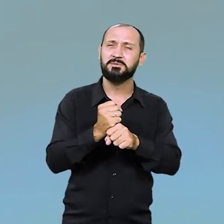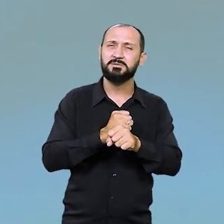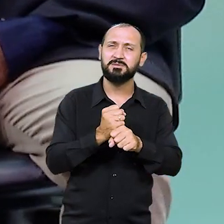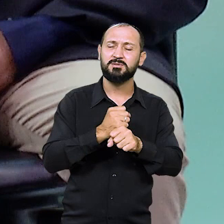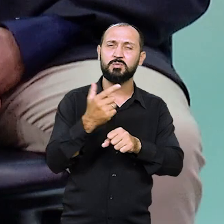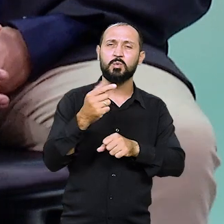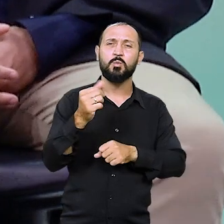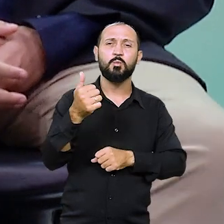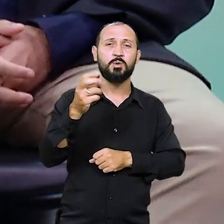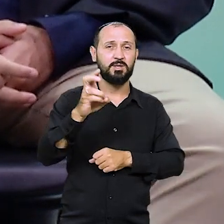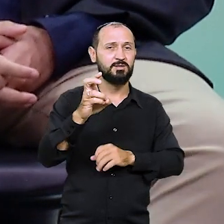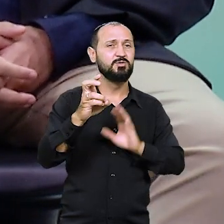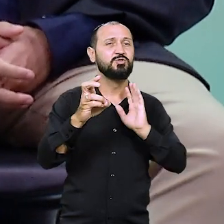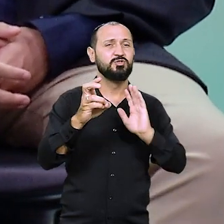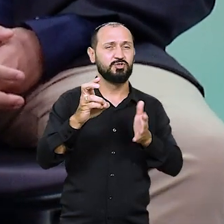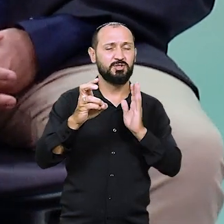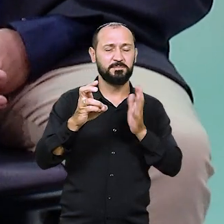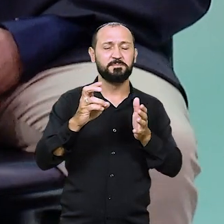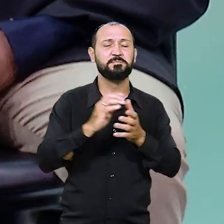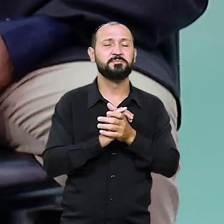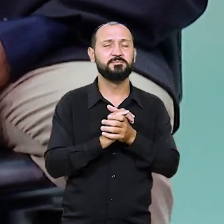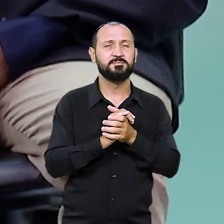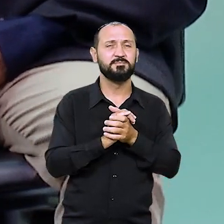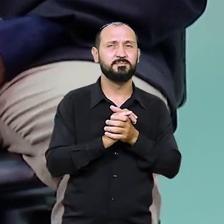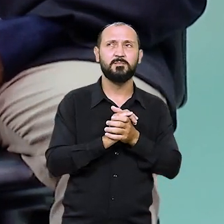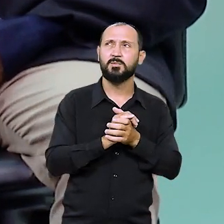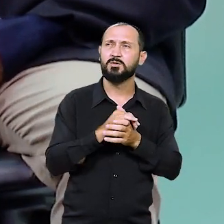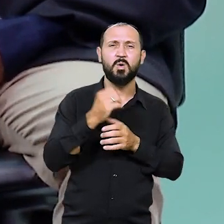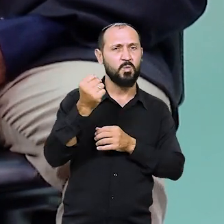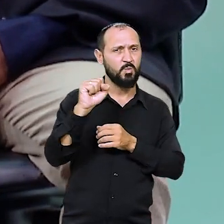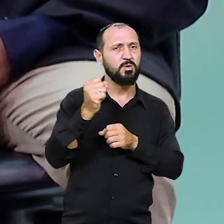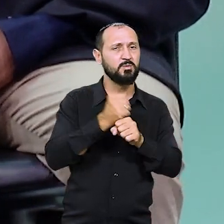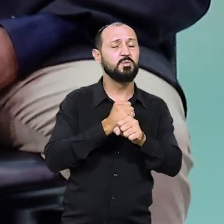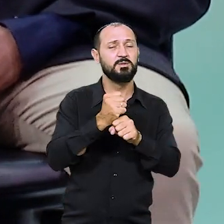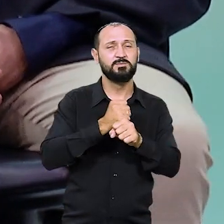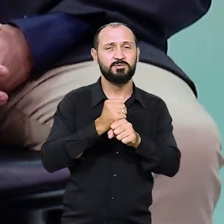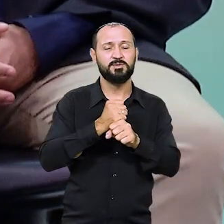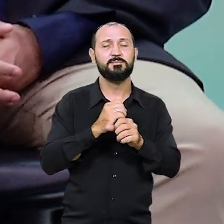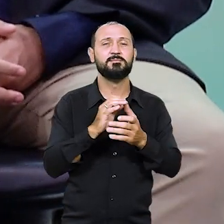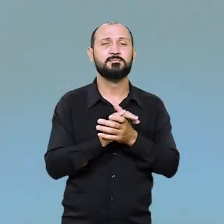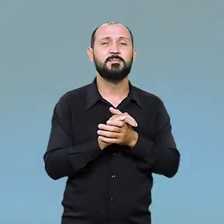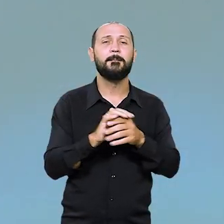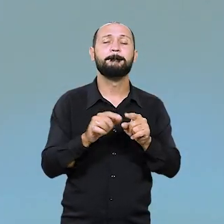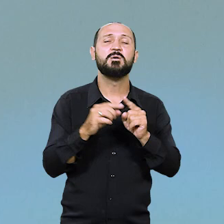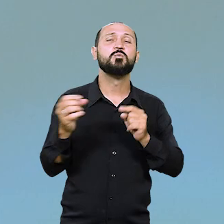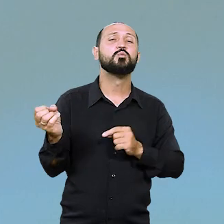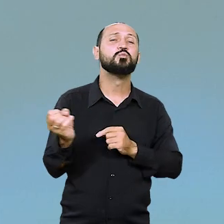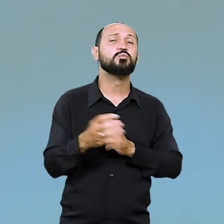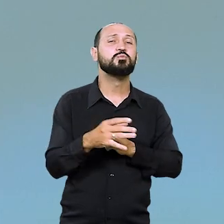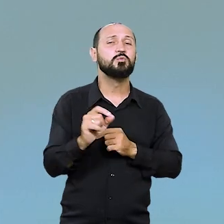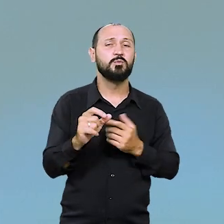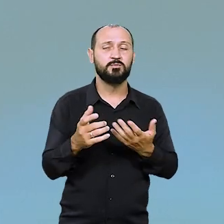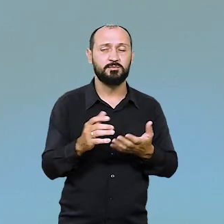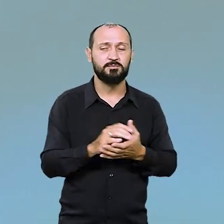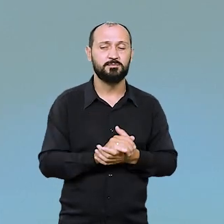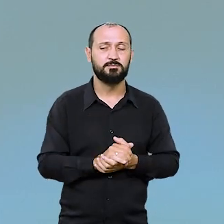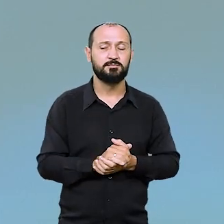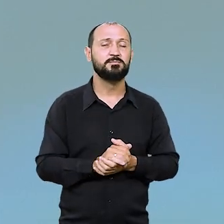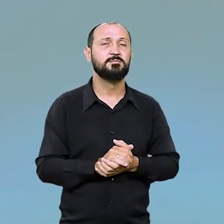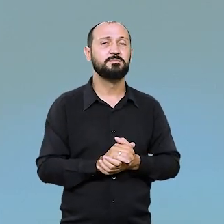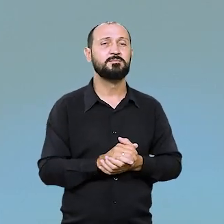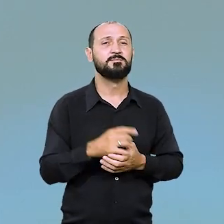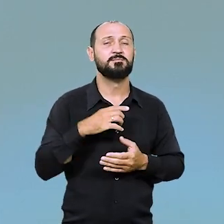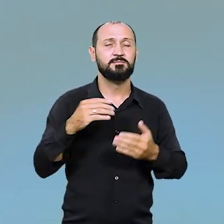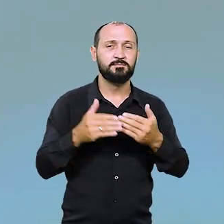quantos anos? Ele é desde 2015, né? Então já se vão aí 8 anos. 8 anos, mas é o novo, é o Código de Processo